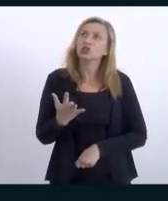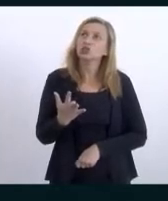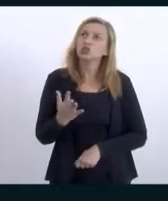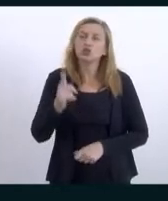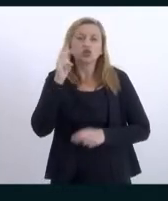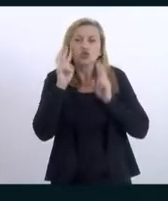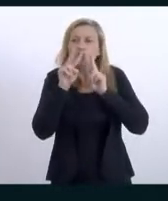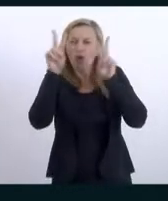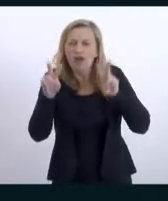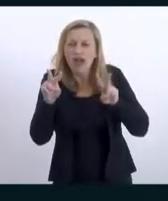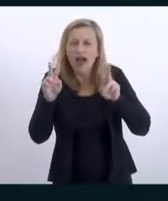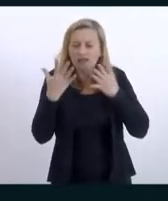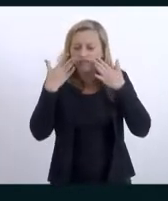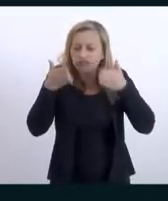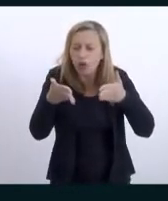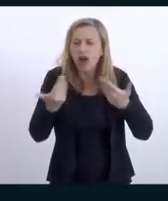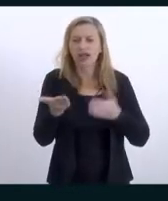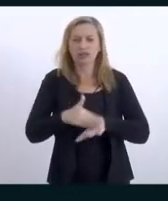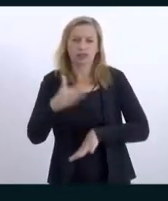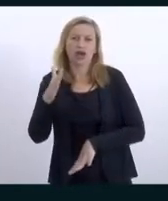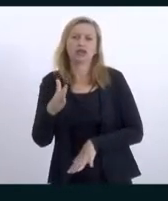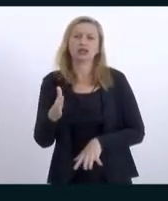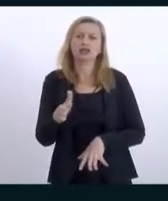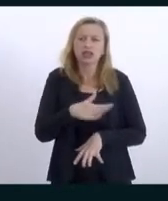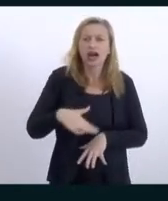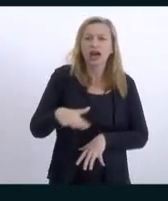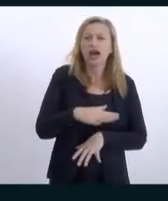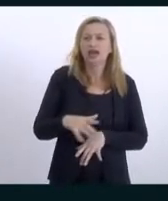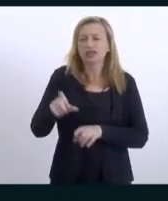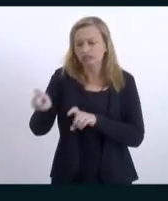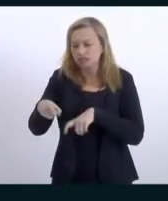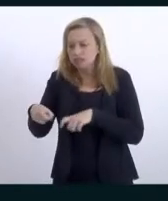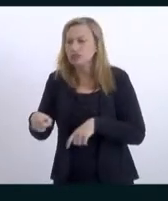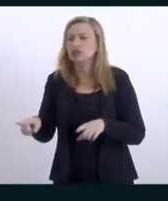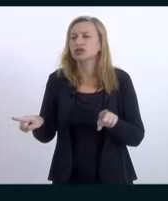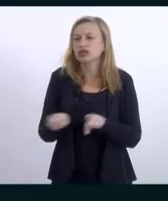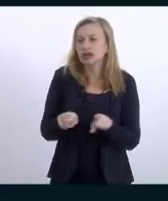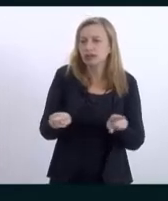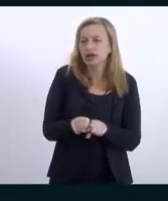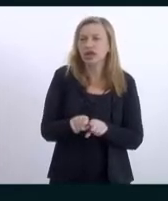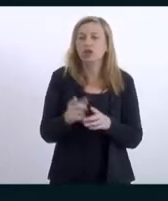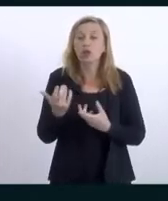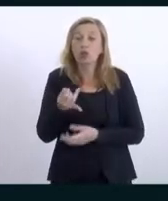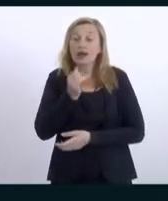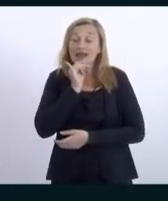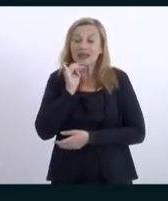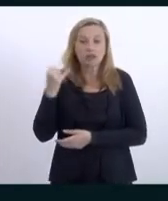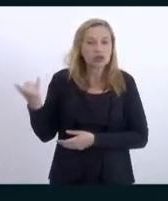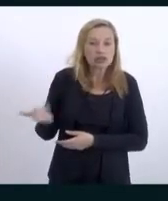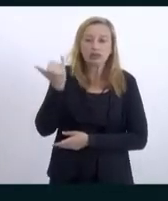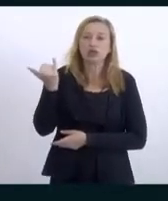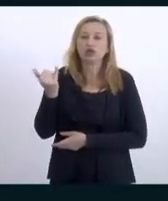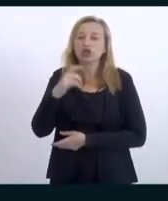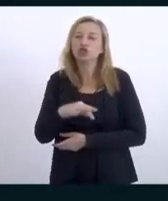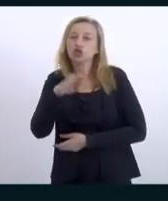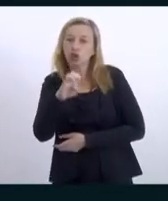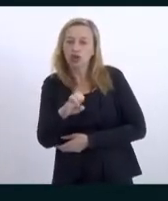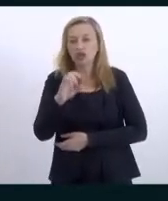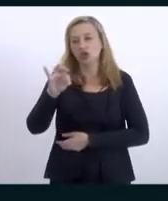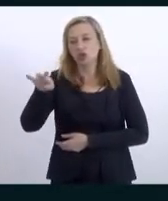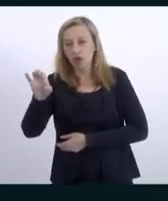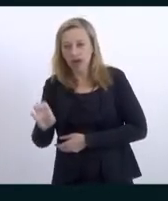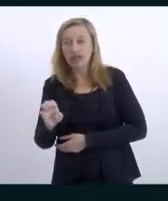de um olhar um pouco mais atento. Também na parte da agricultura, nós tivemos um exemplo muito interessante aí no norte e noroeste fluminense, que